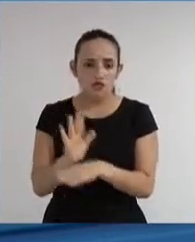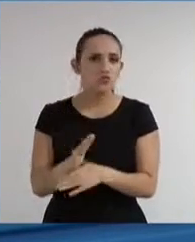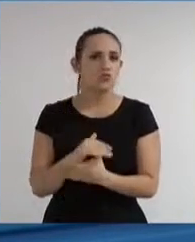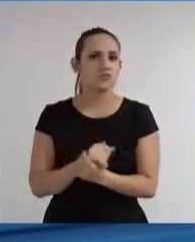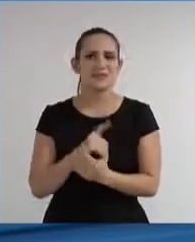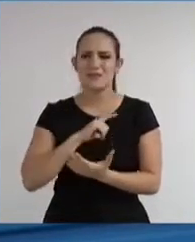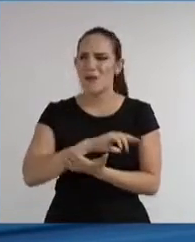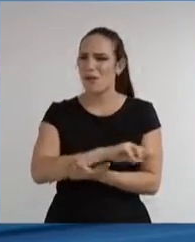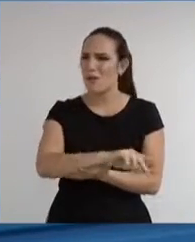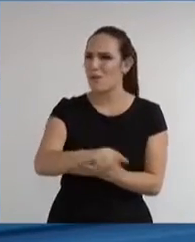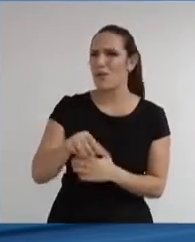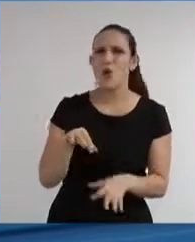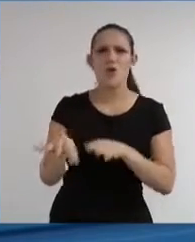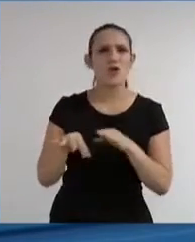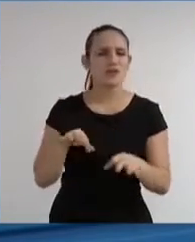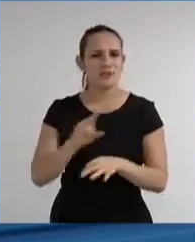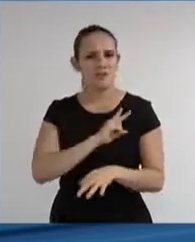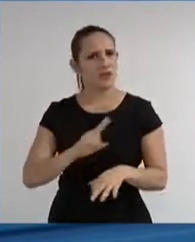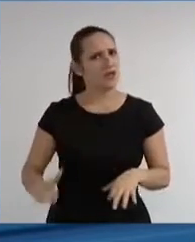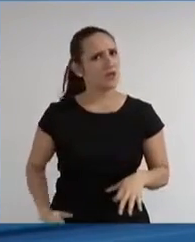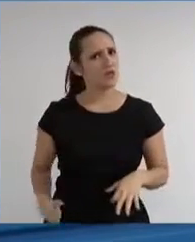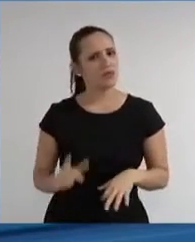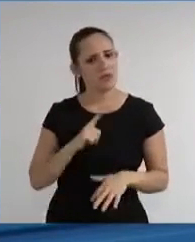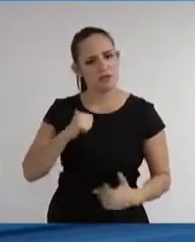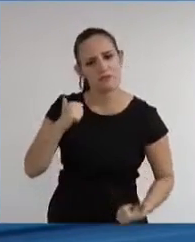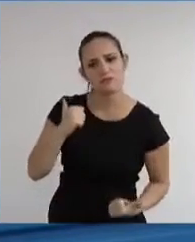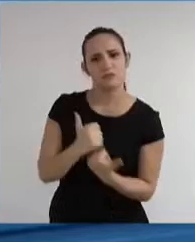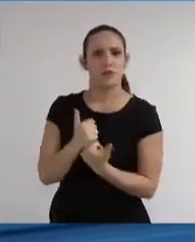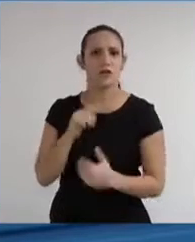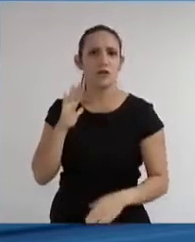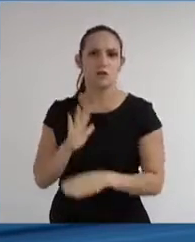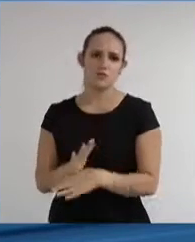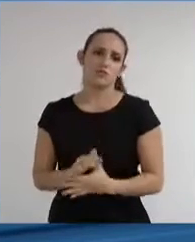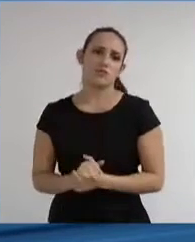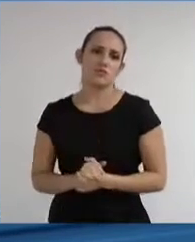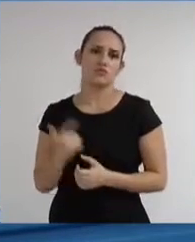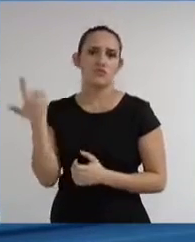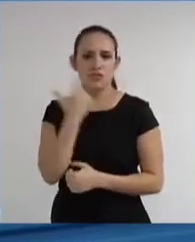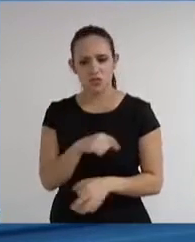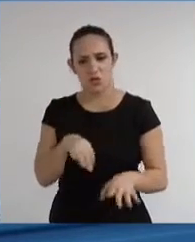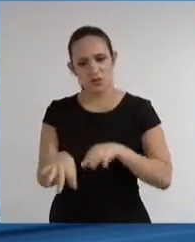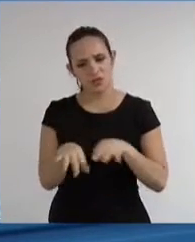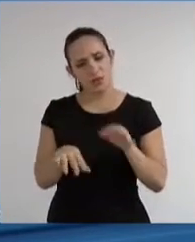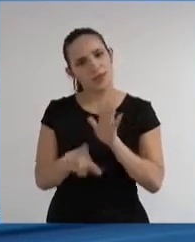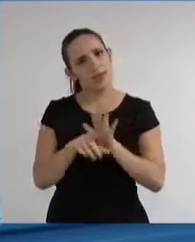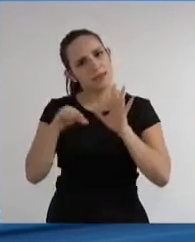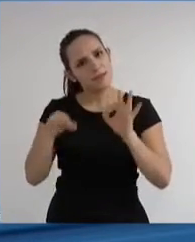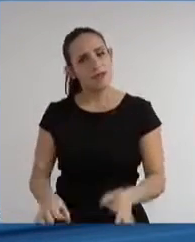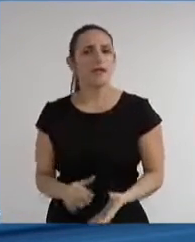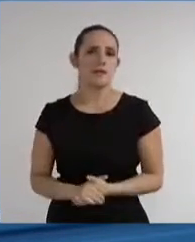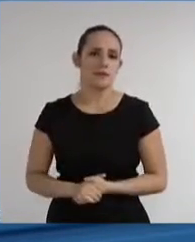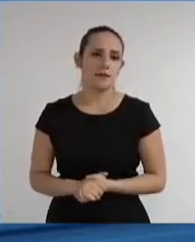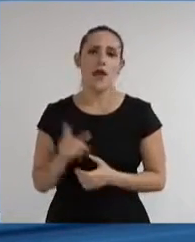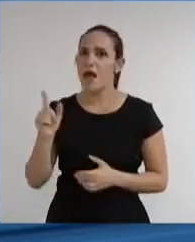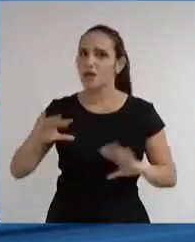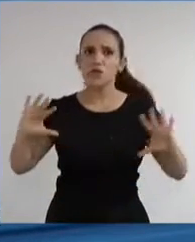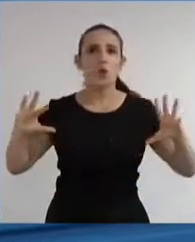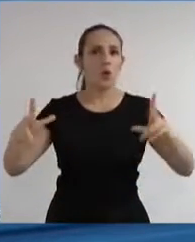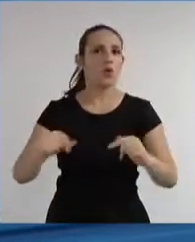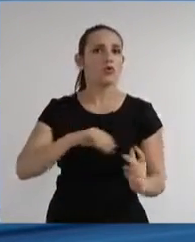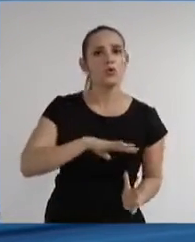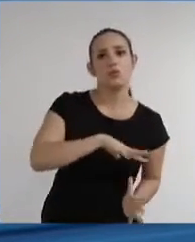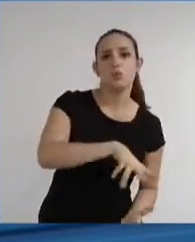de legalidade que os sustentam e dão informação para que eles produzam essa legislação. É assim no mundo